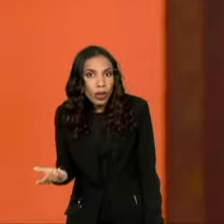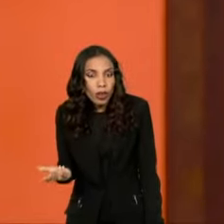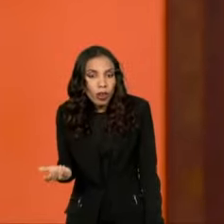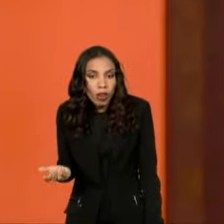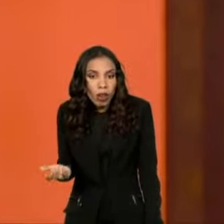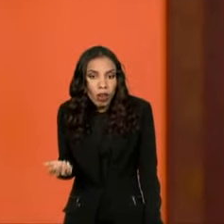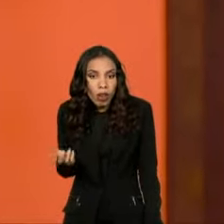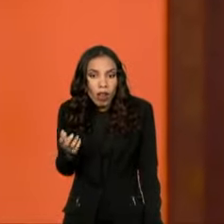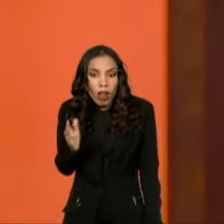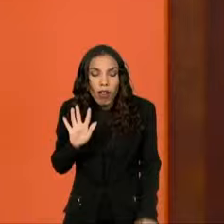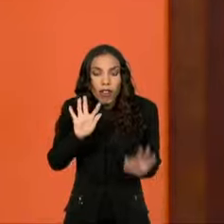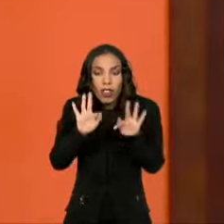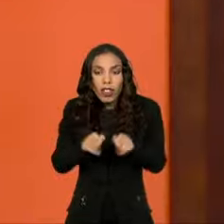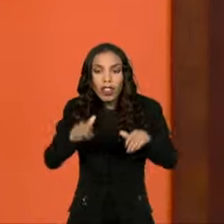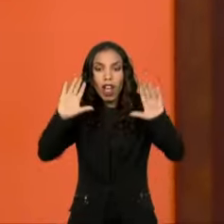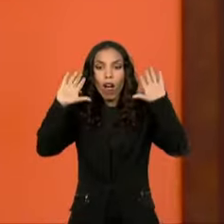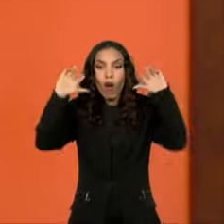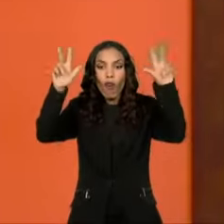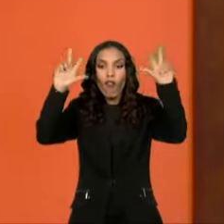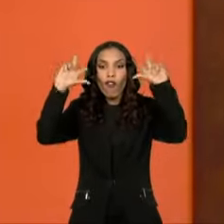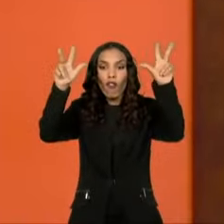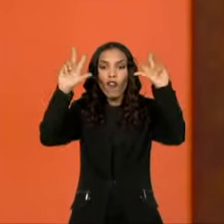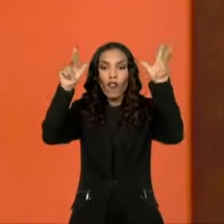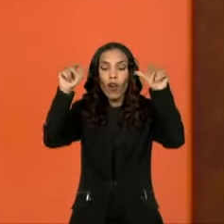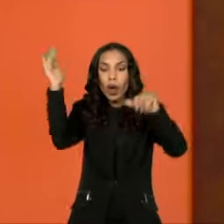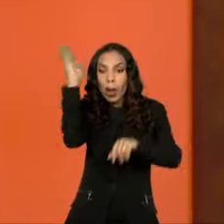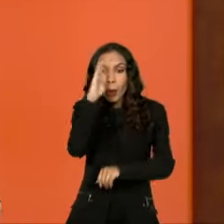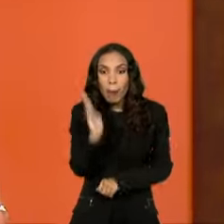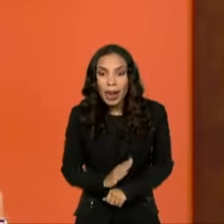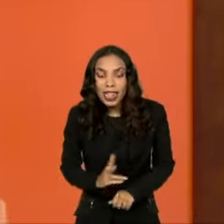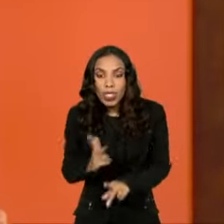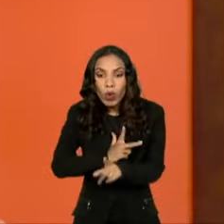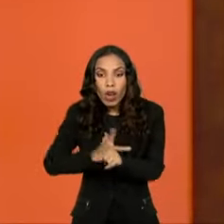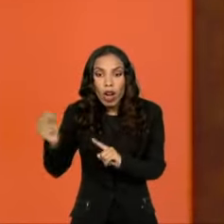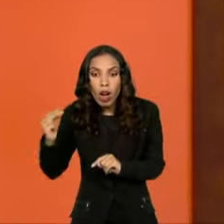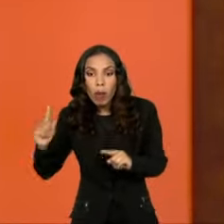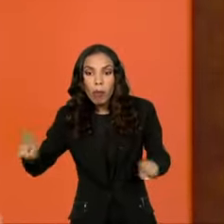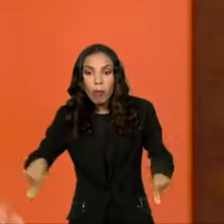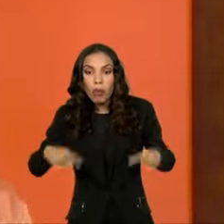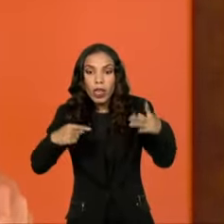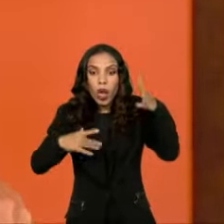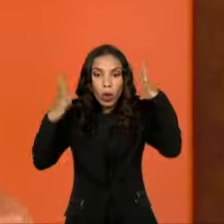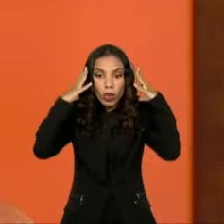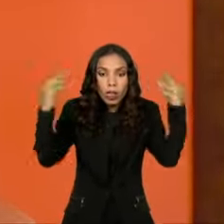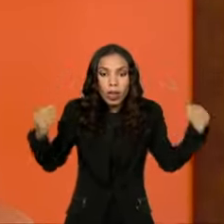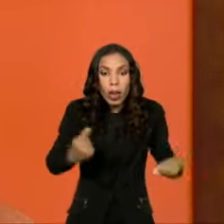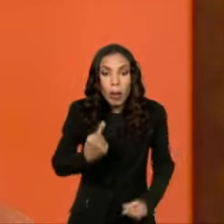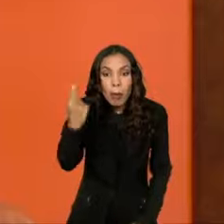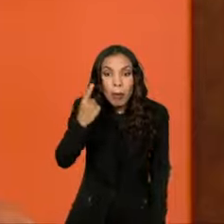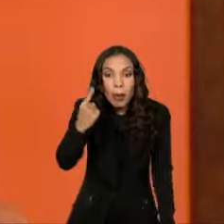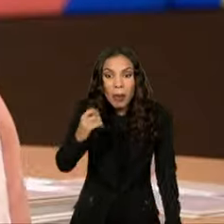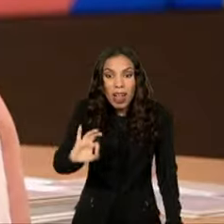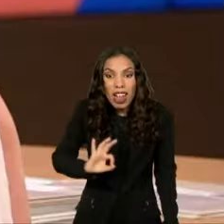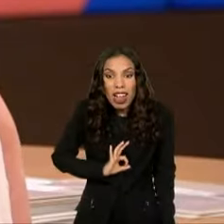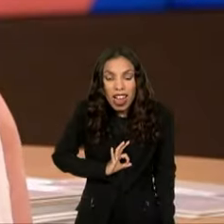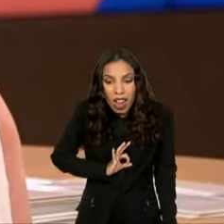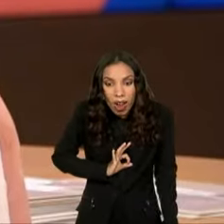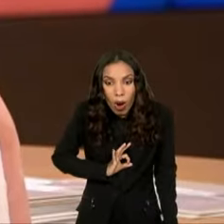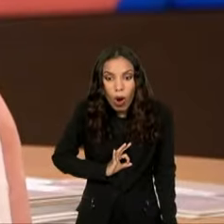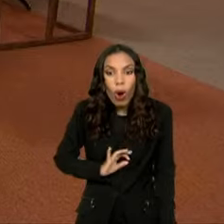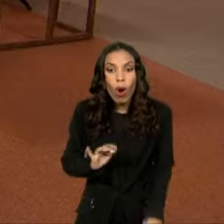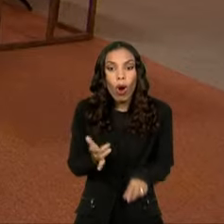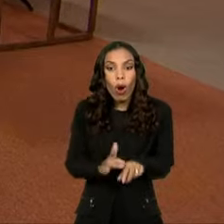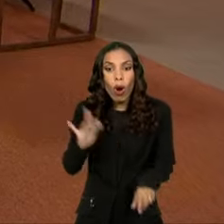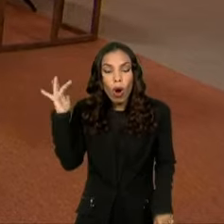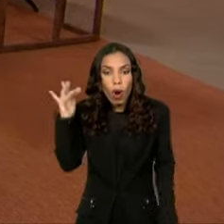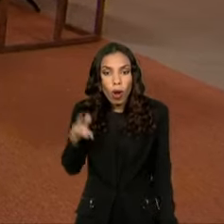vôlei, final do vôlei masculino. Brasil campeão contra a Holanda, nossa, primeira medalha do Brasil por equipes. Você acha que essa fama Olimpíada de pé quente